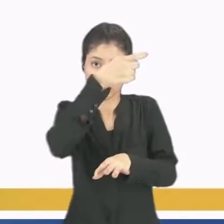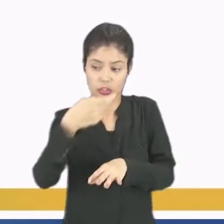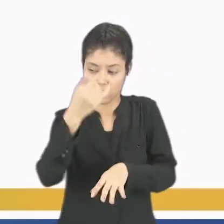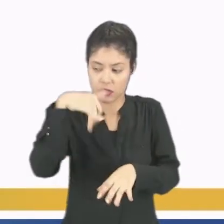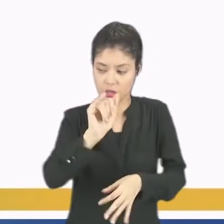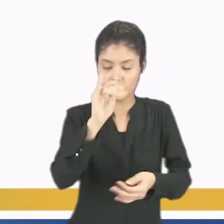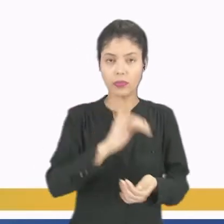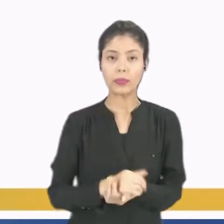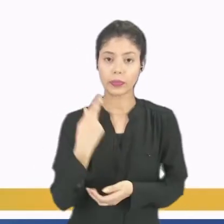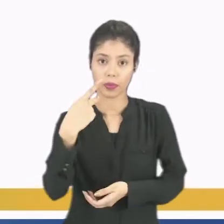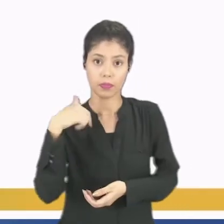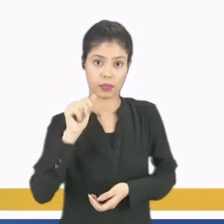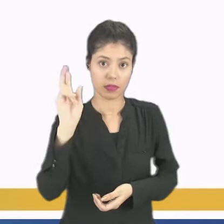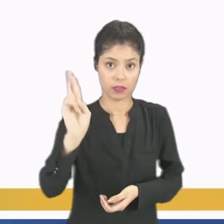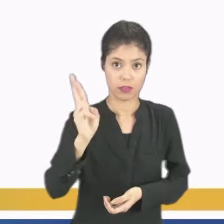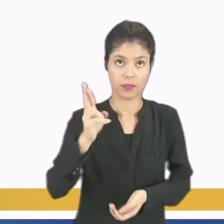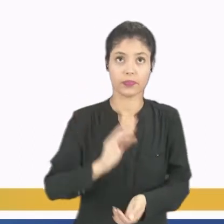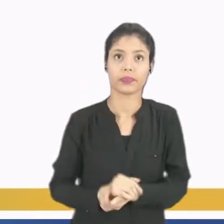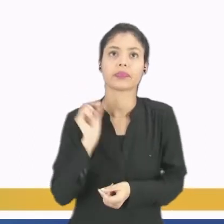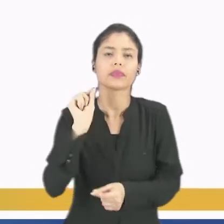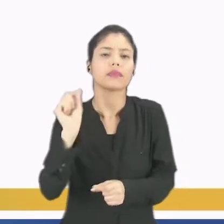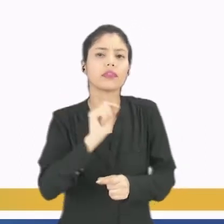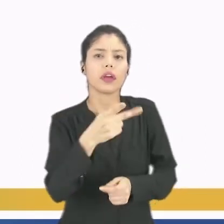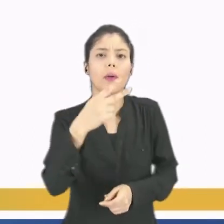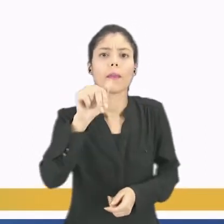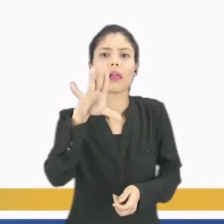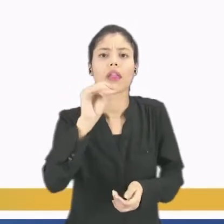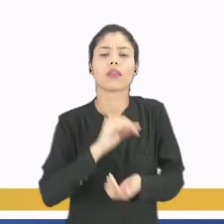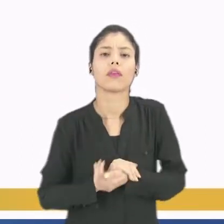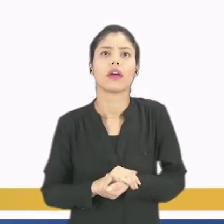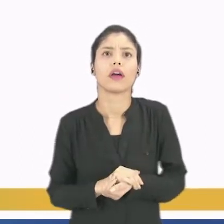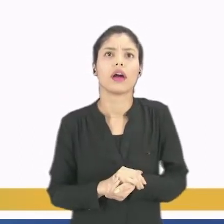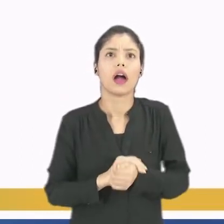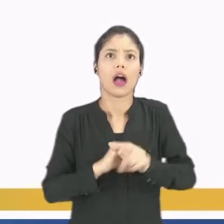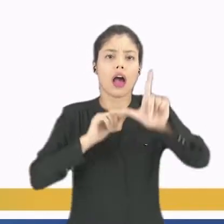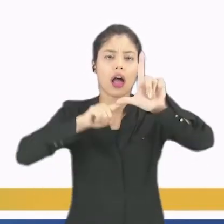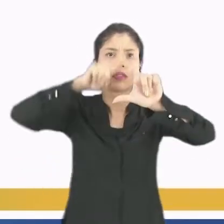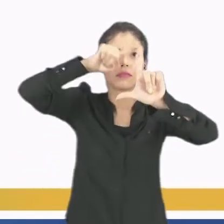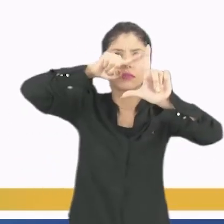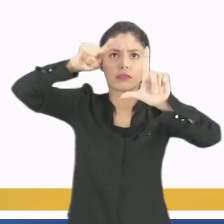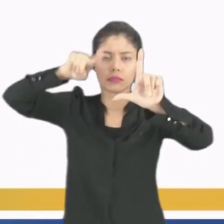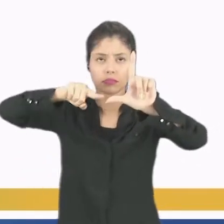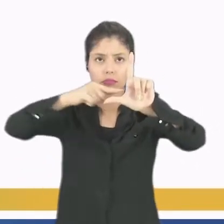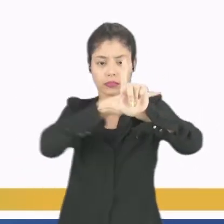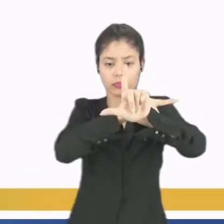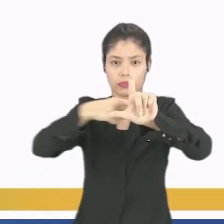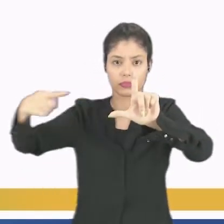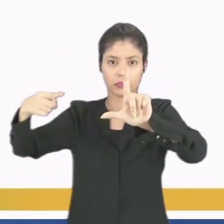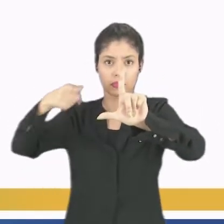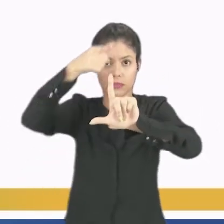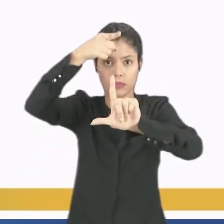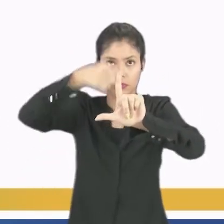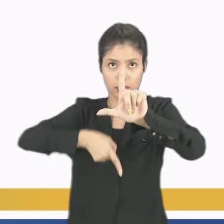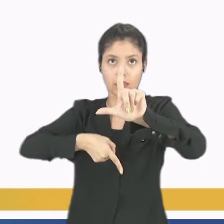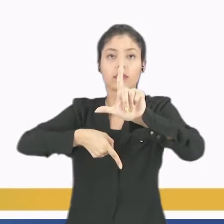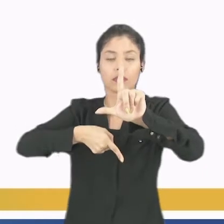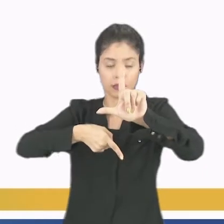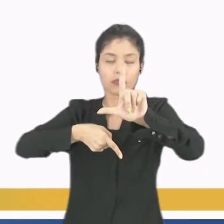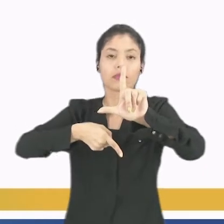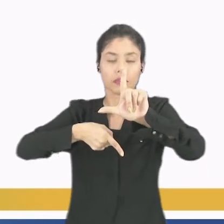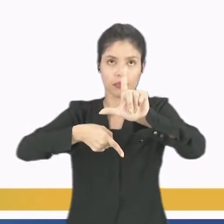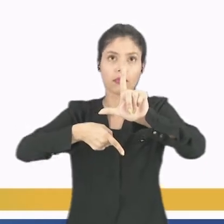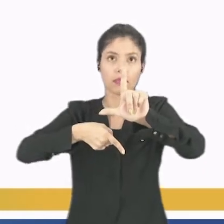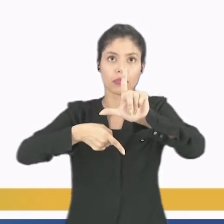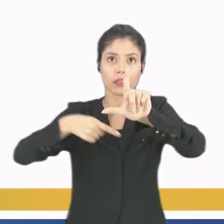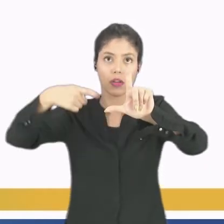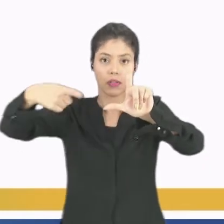isso nesse plano. E o que é o plano cartesiano, professor? Você tem aqui o sistema de eixos coordenados, ok? O eixo x, que é o